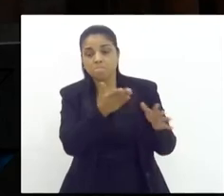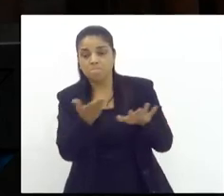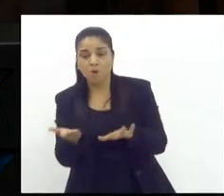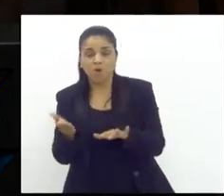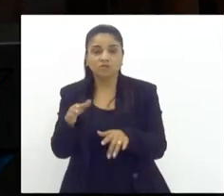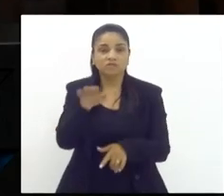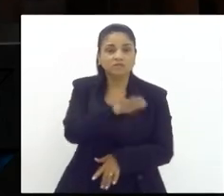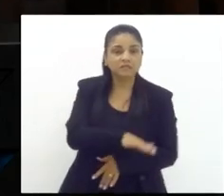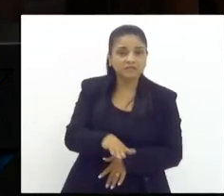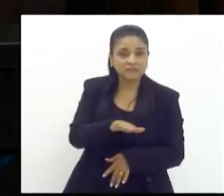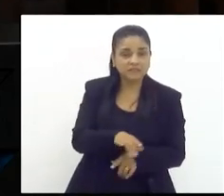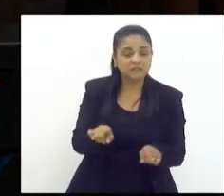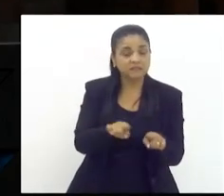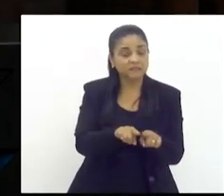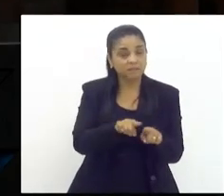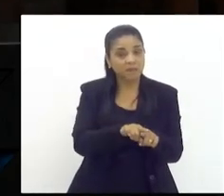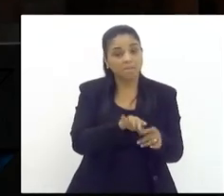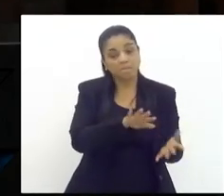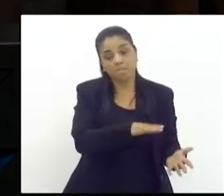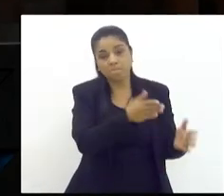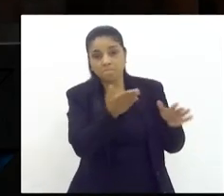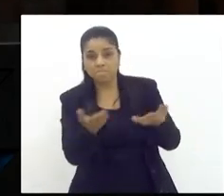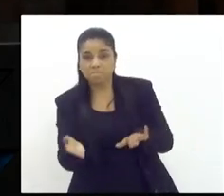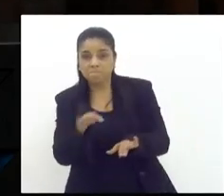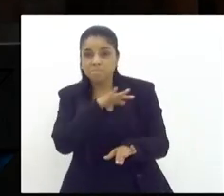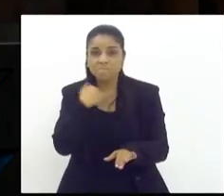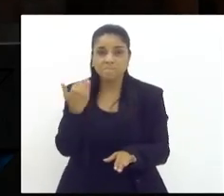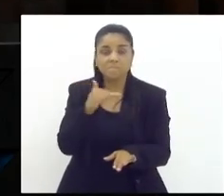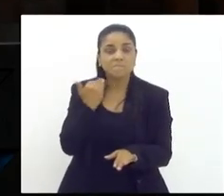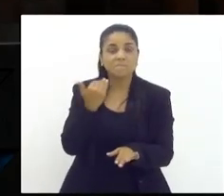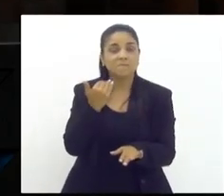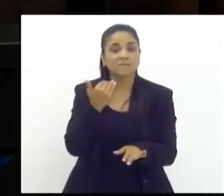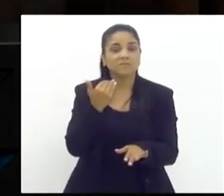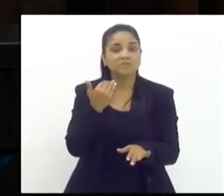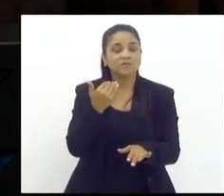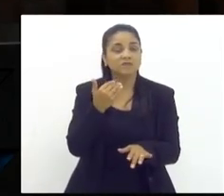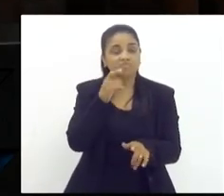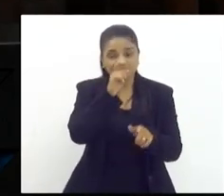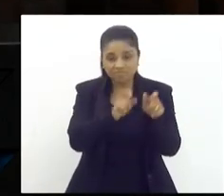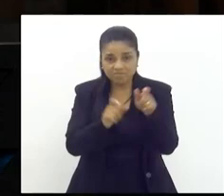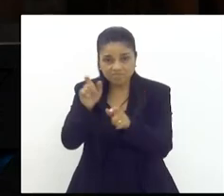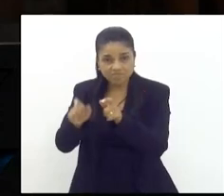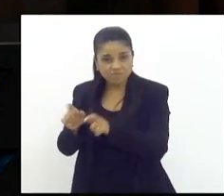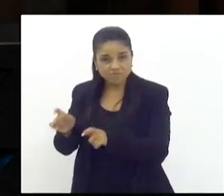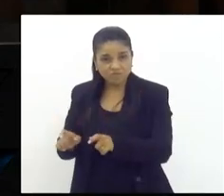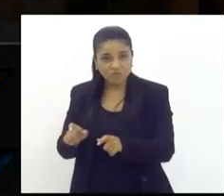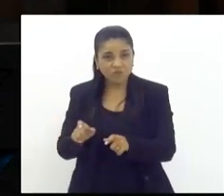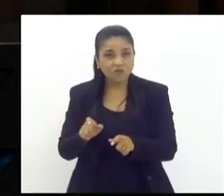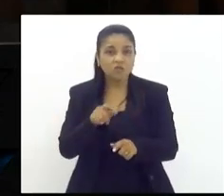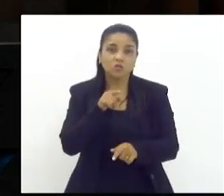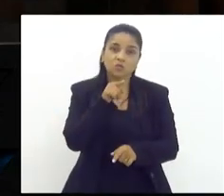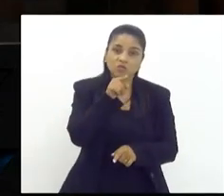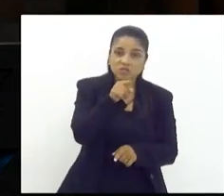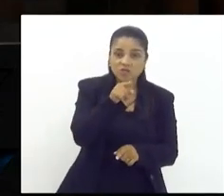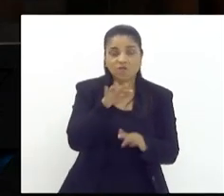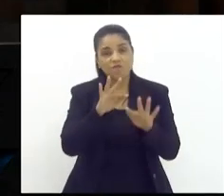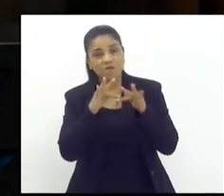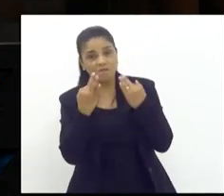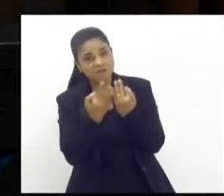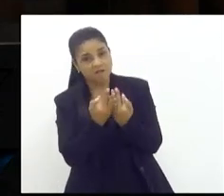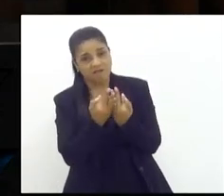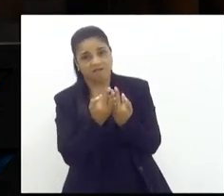também a morte daqueles daquelas que pode ser o seu familiar